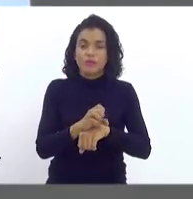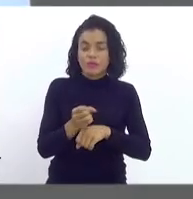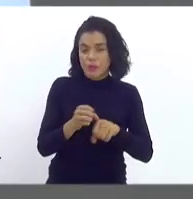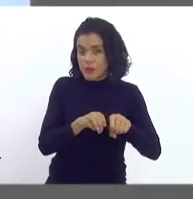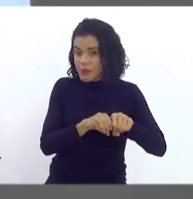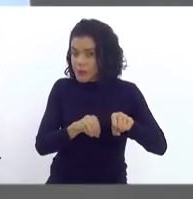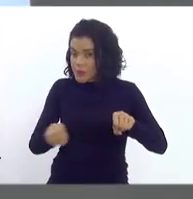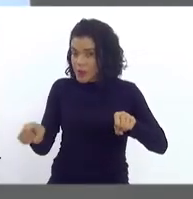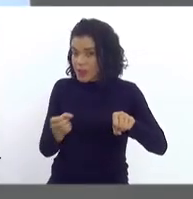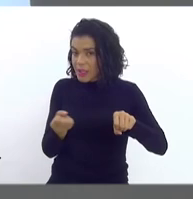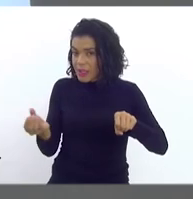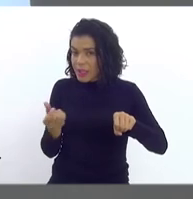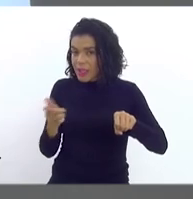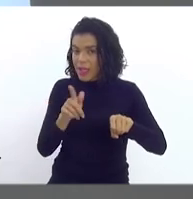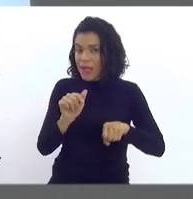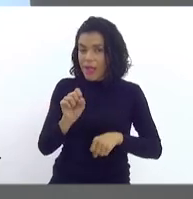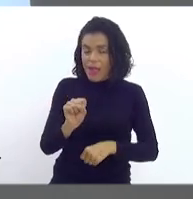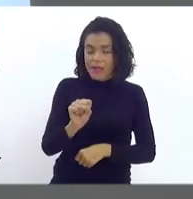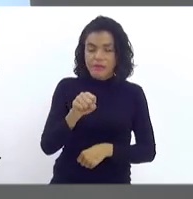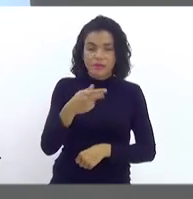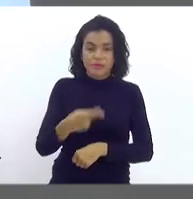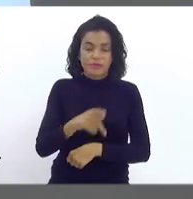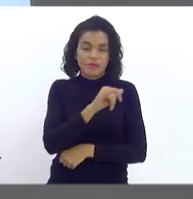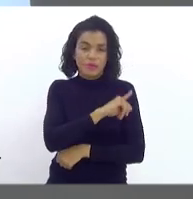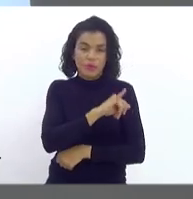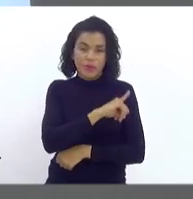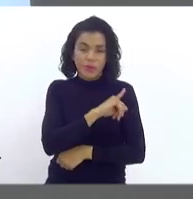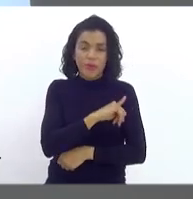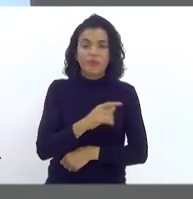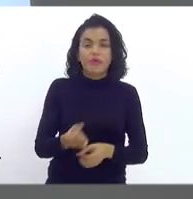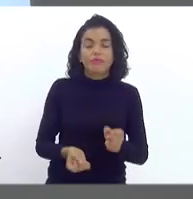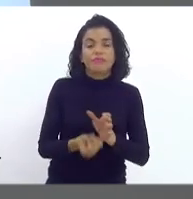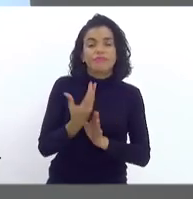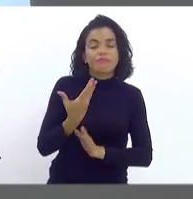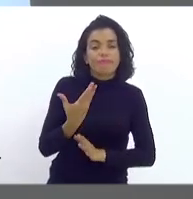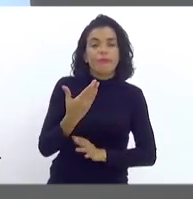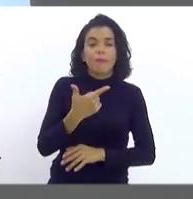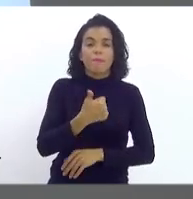distribuição do Estado do Rio de Janeiro, ele foi feito em